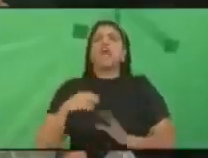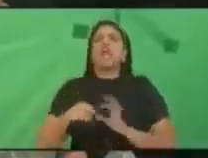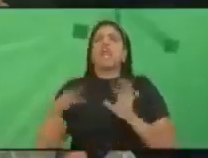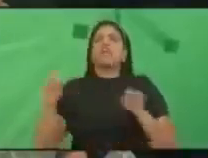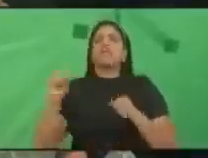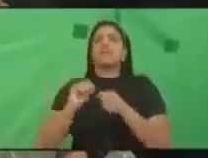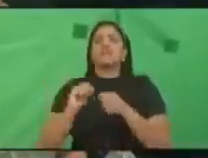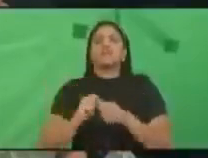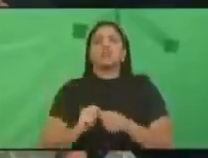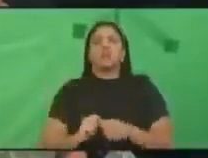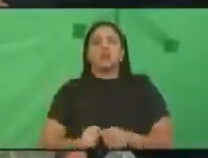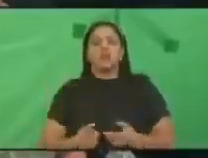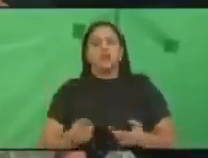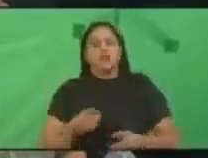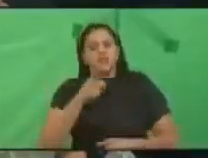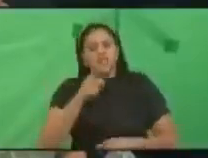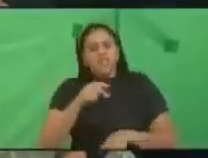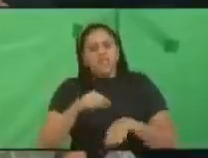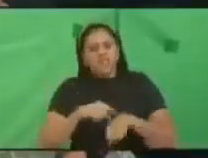quer.